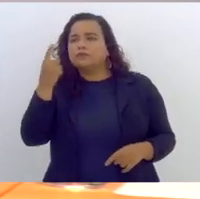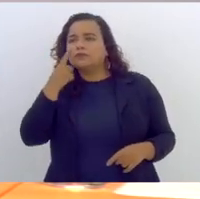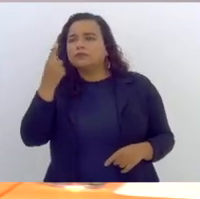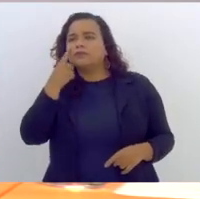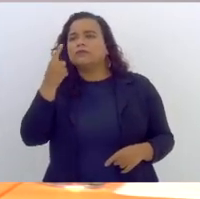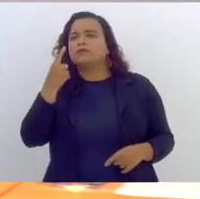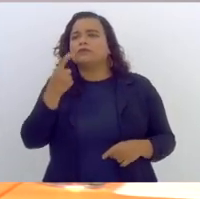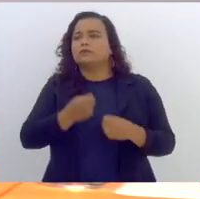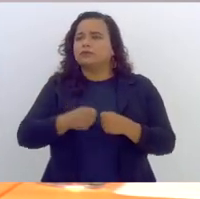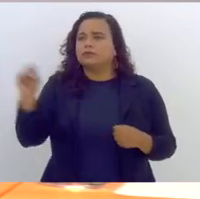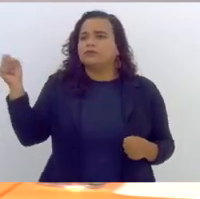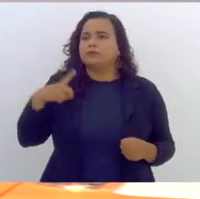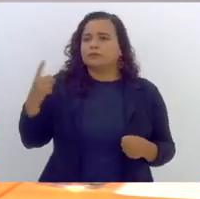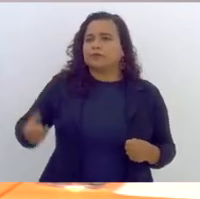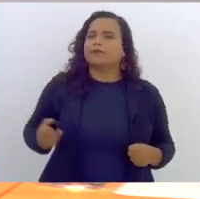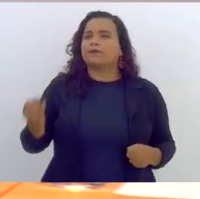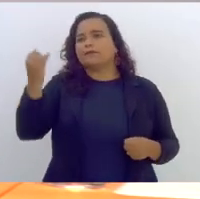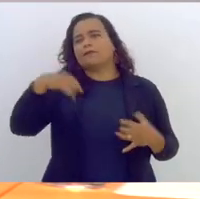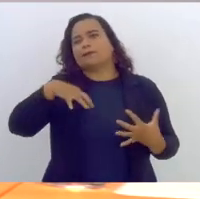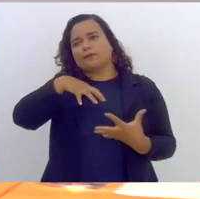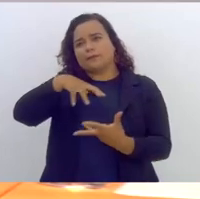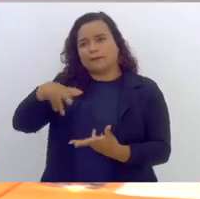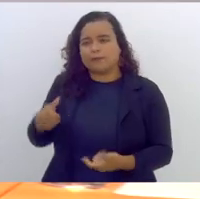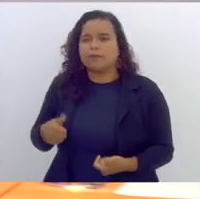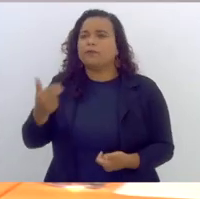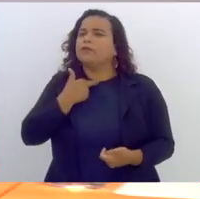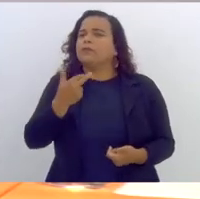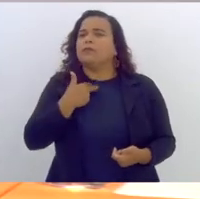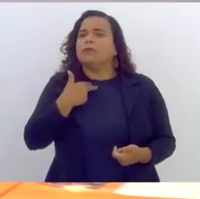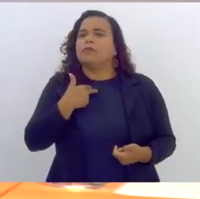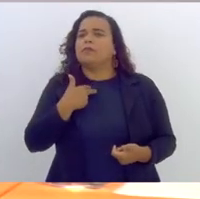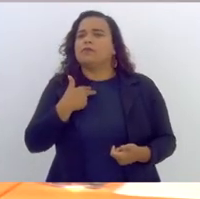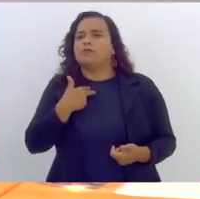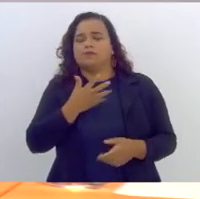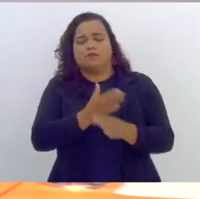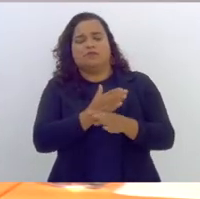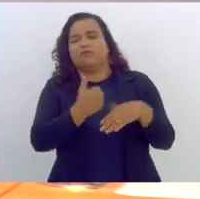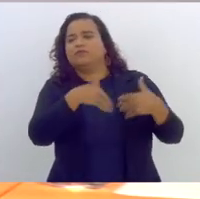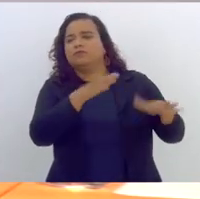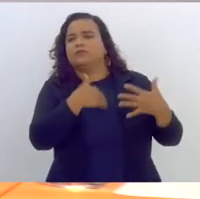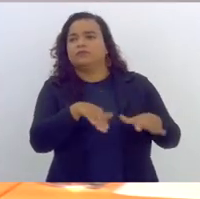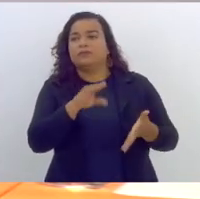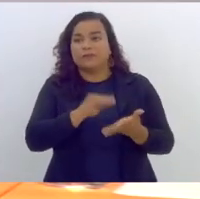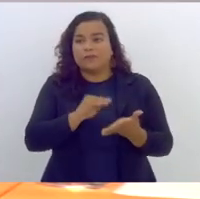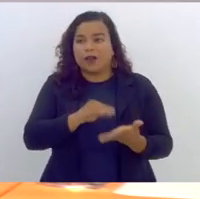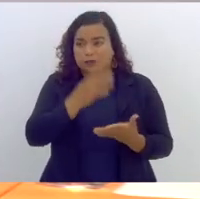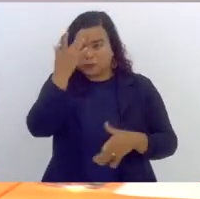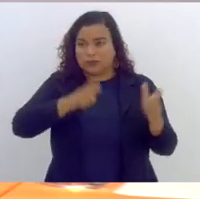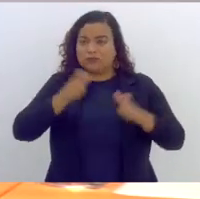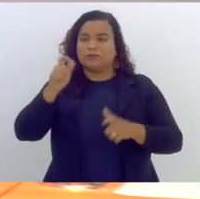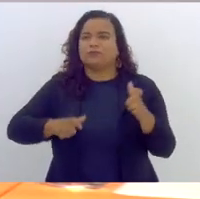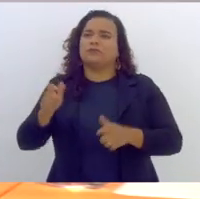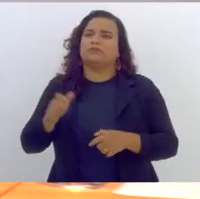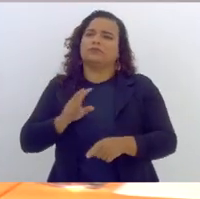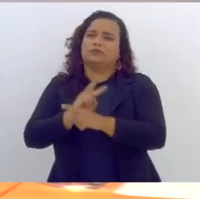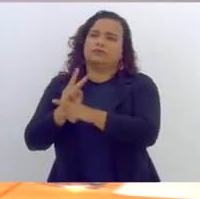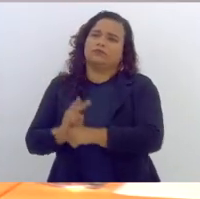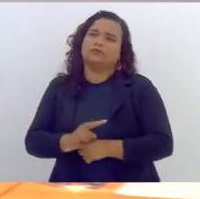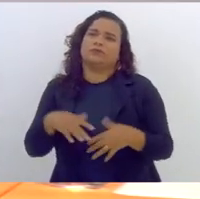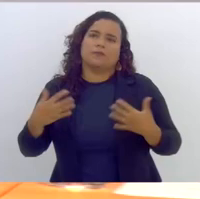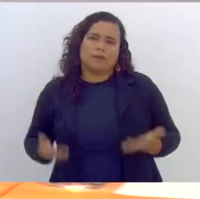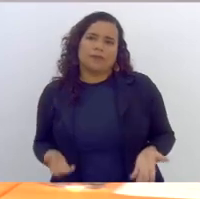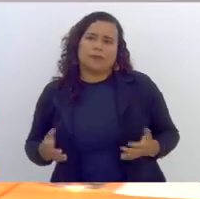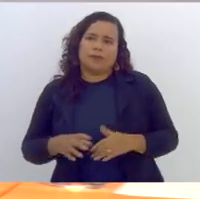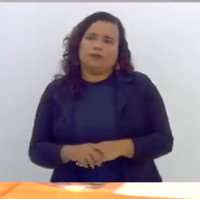com a sua importância Mundial não pode ficar desamparado com déficit de soldados para as forças armadas